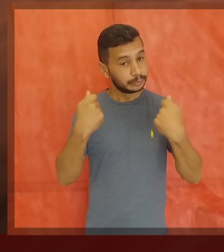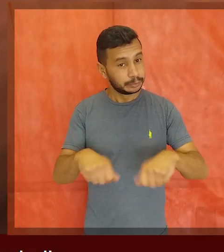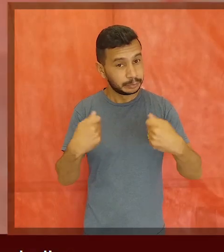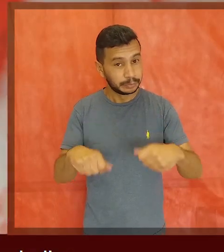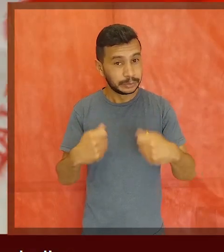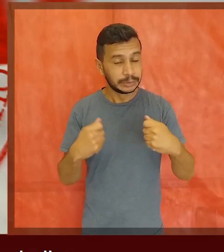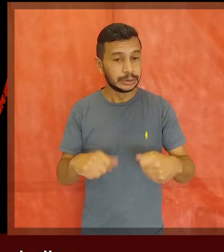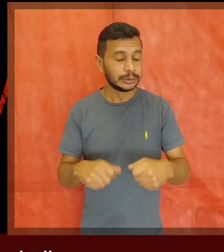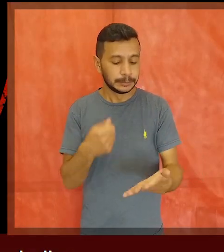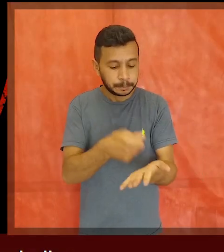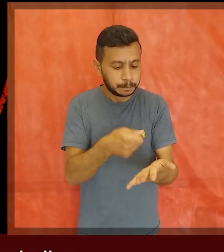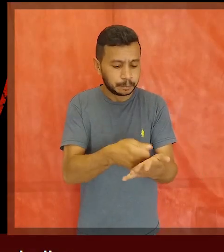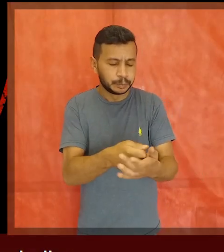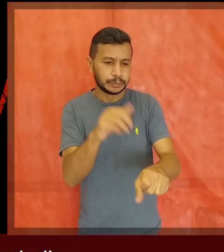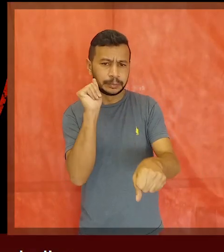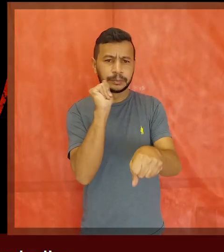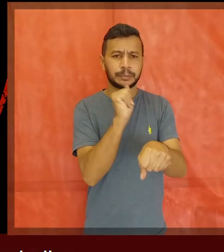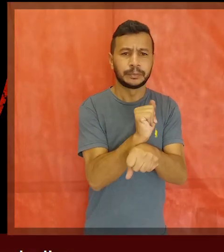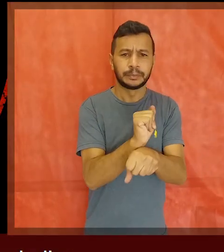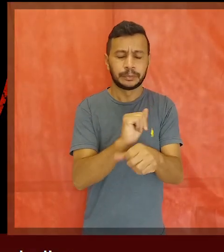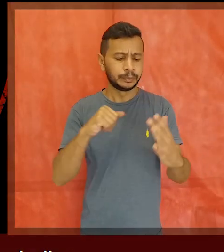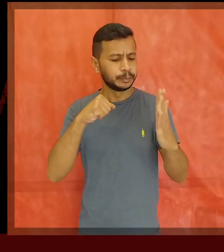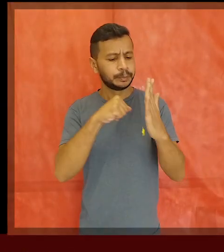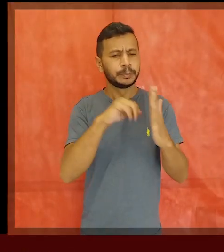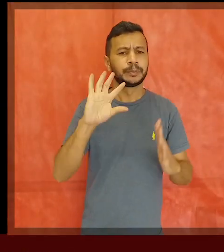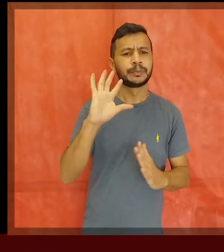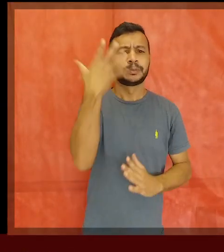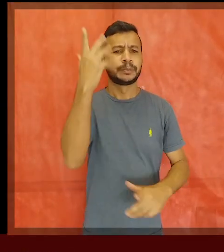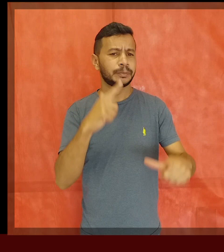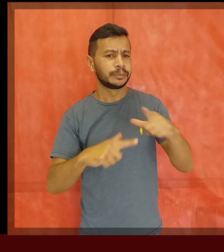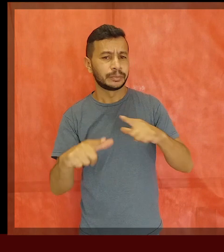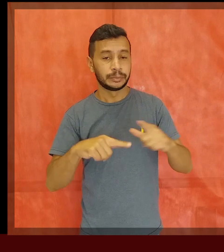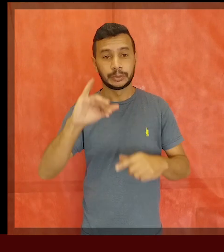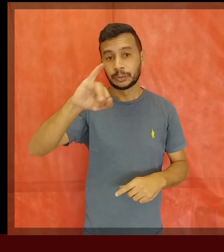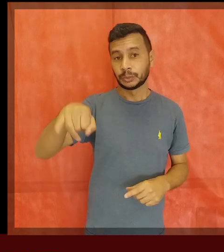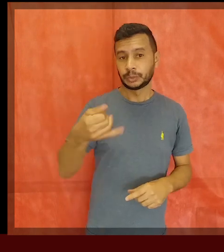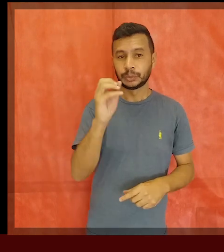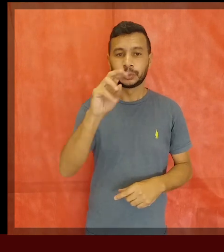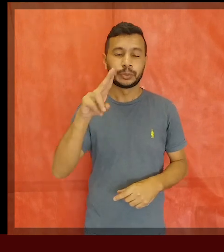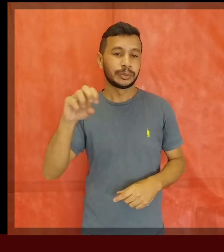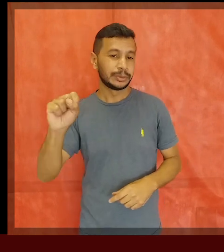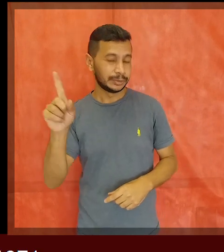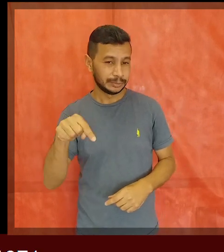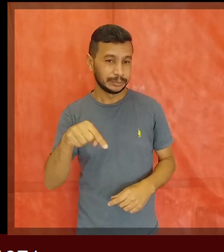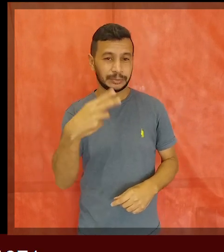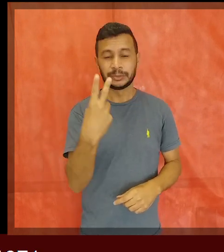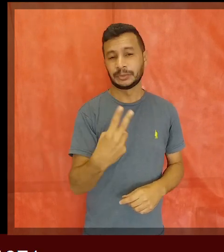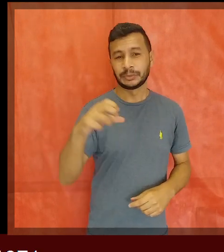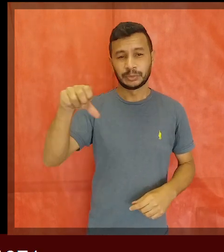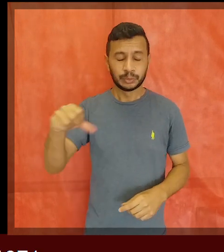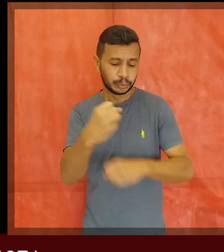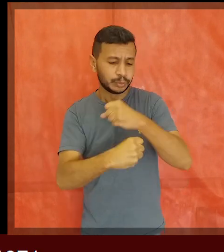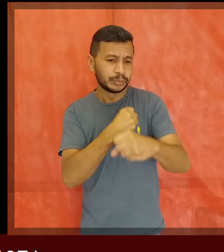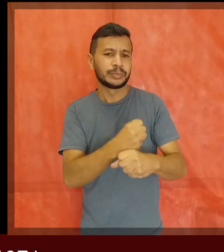é necessário exigir basta aos acidentes de trabalho. José Trindade tinha 29 anos quando amputou a perna em acidente de